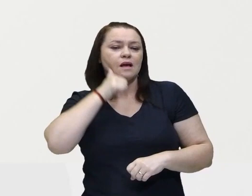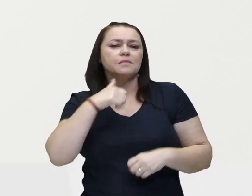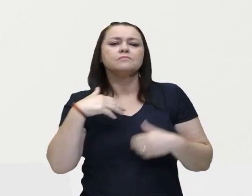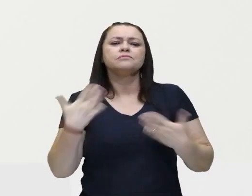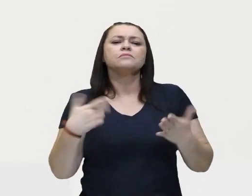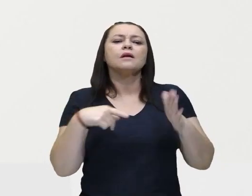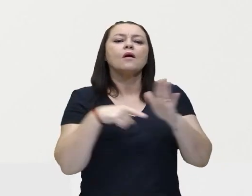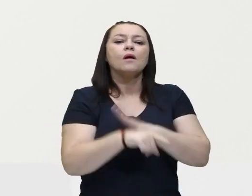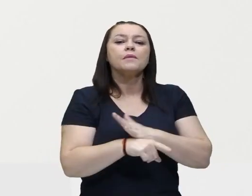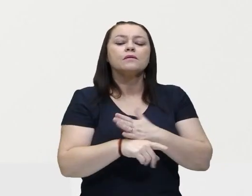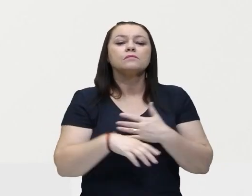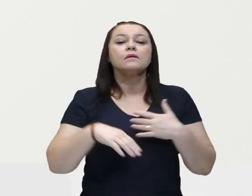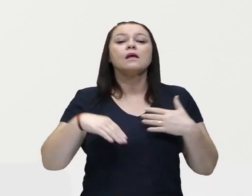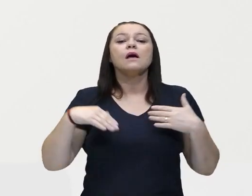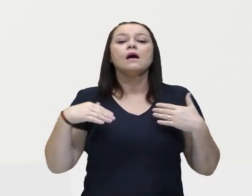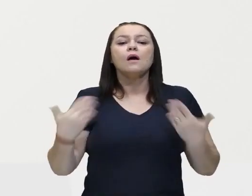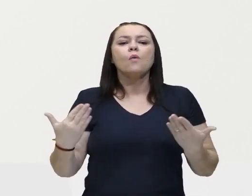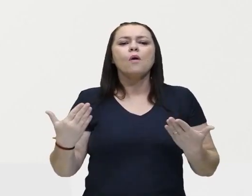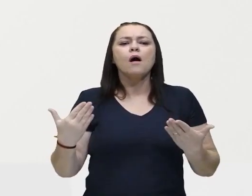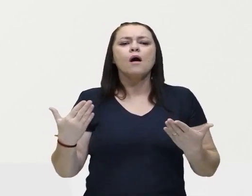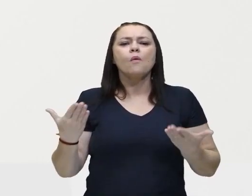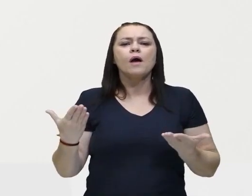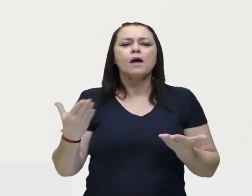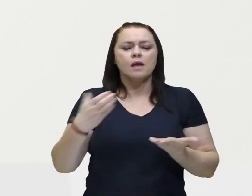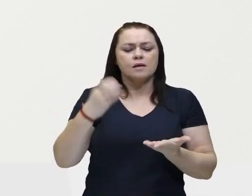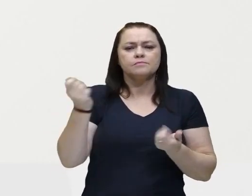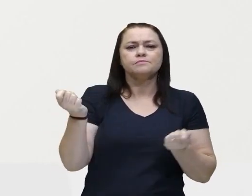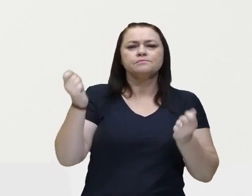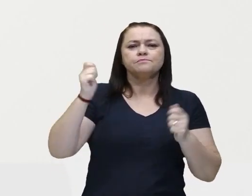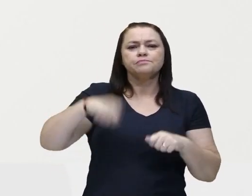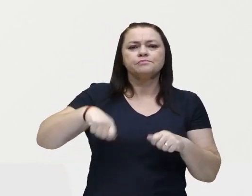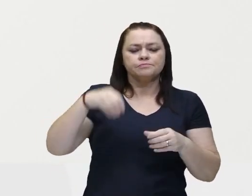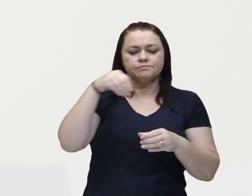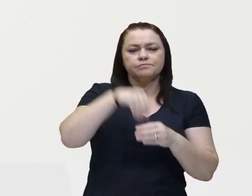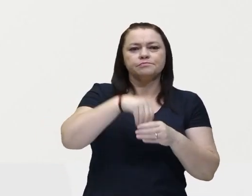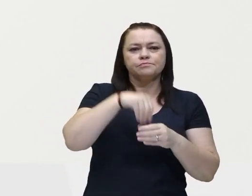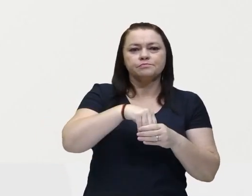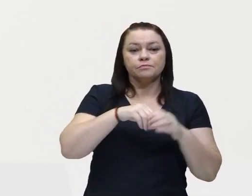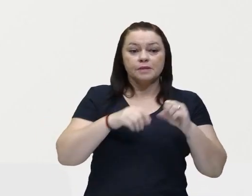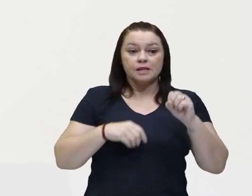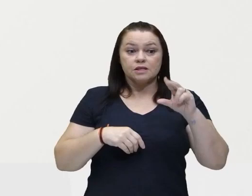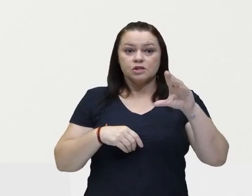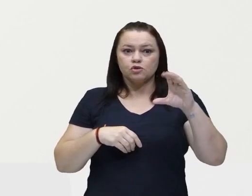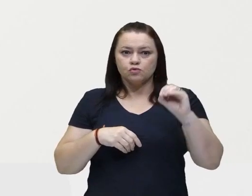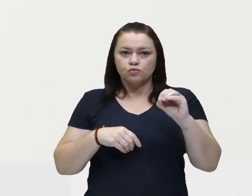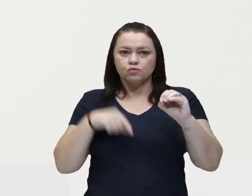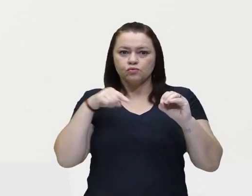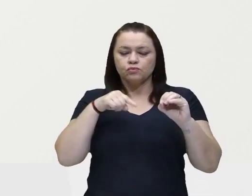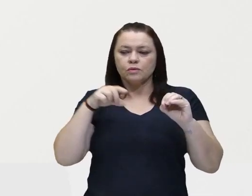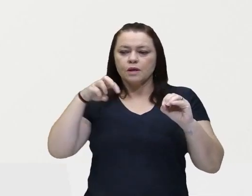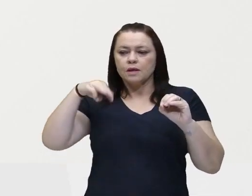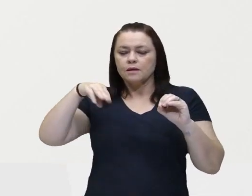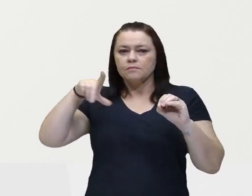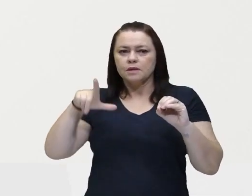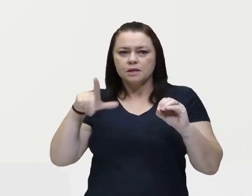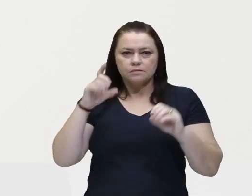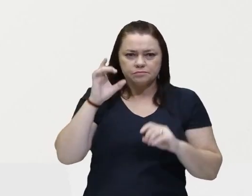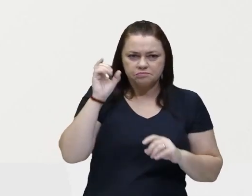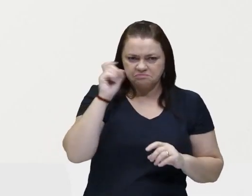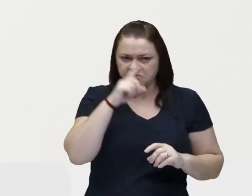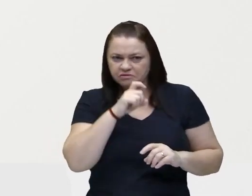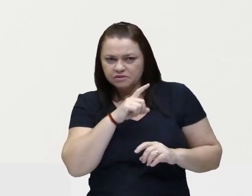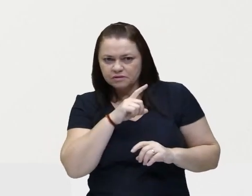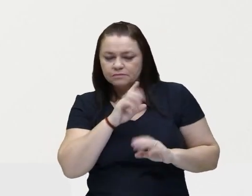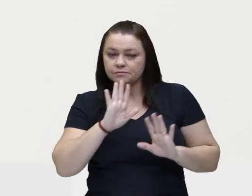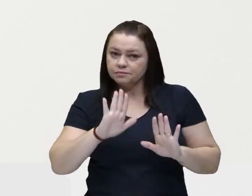é a quantidade desse suco em mililitros? Difícil, professor? Bom,